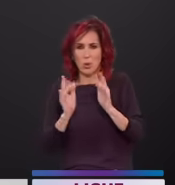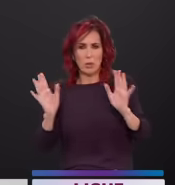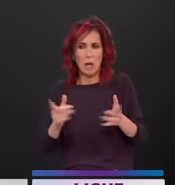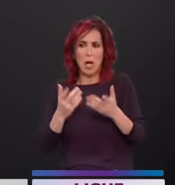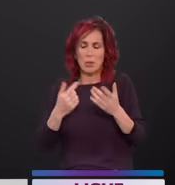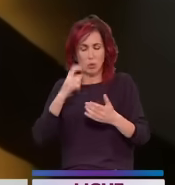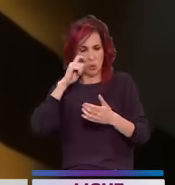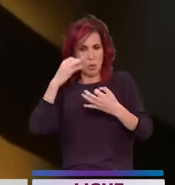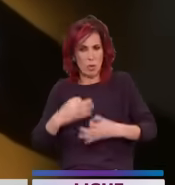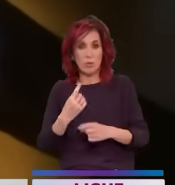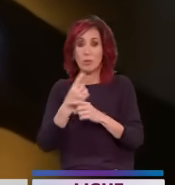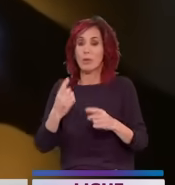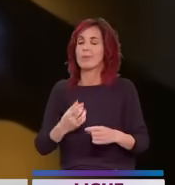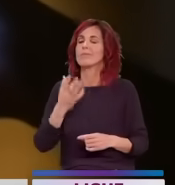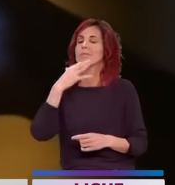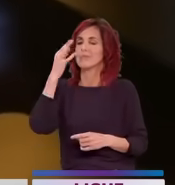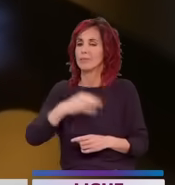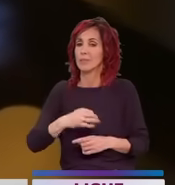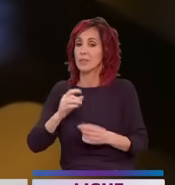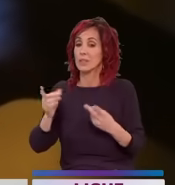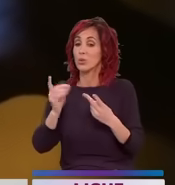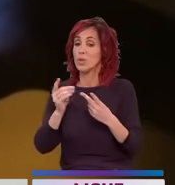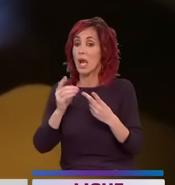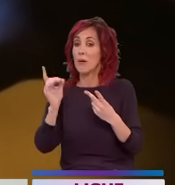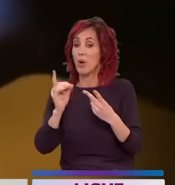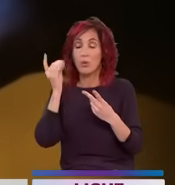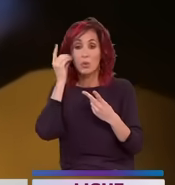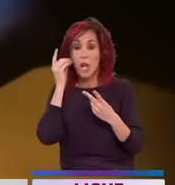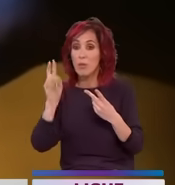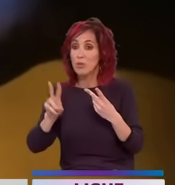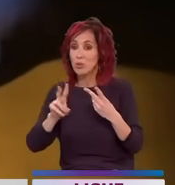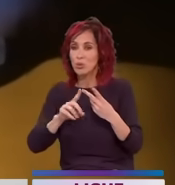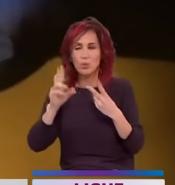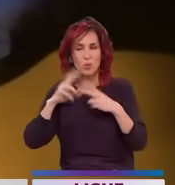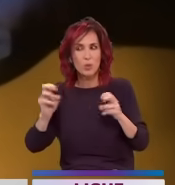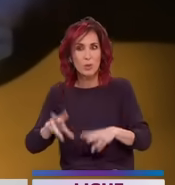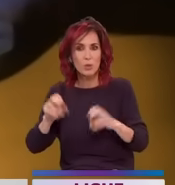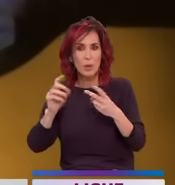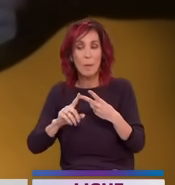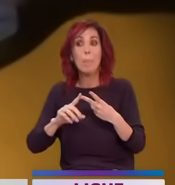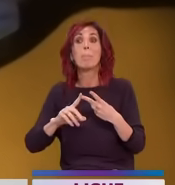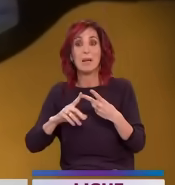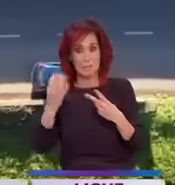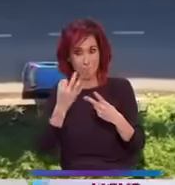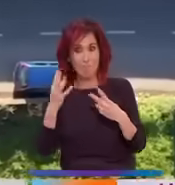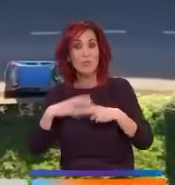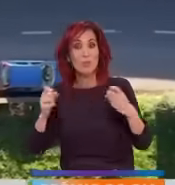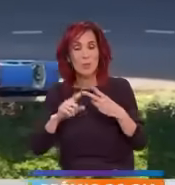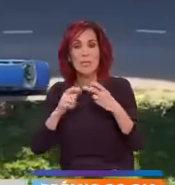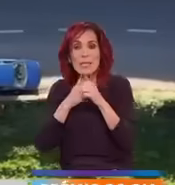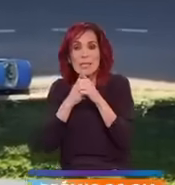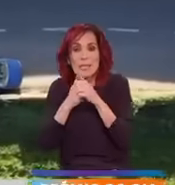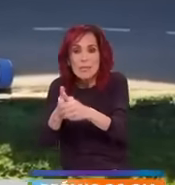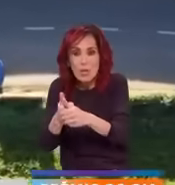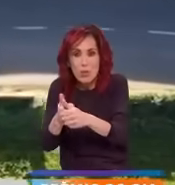prendia-se alegadamente com o facto de acreditar que aquele meio de comunicação jamais seria descoberto. Mas não só foi, como permitiu seguir-lhe o